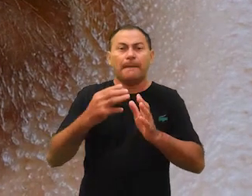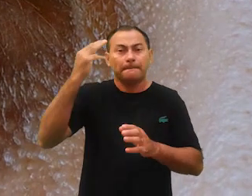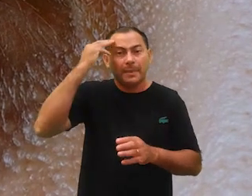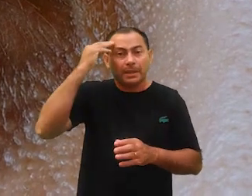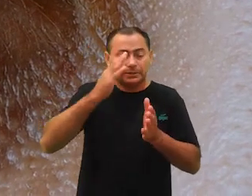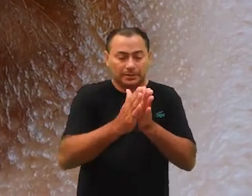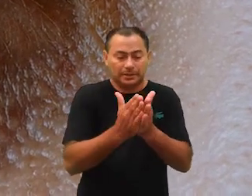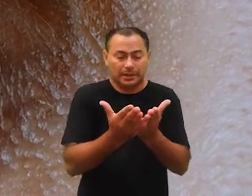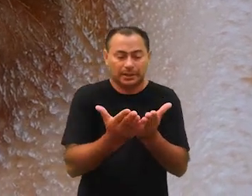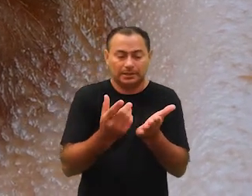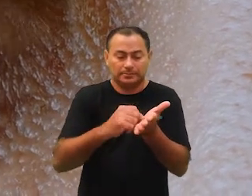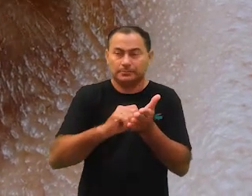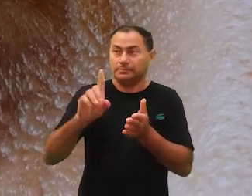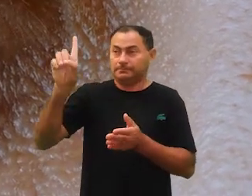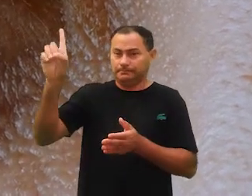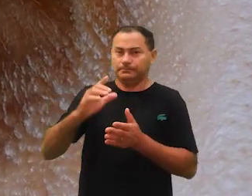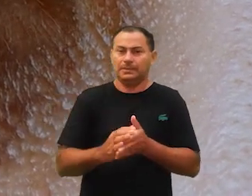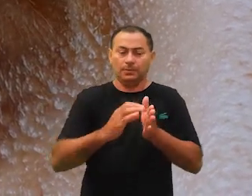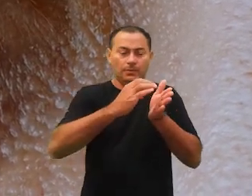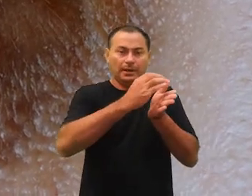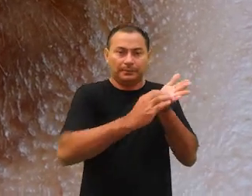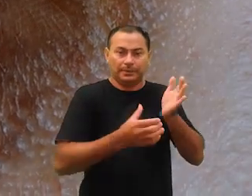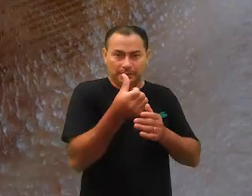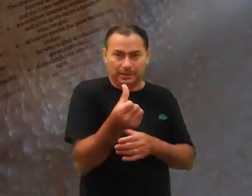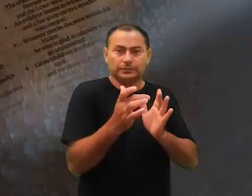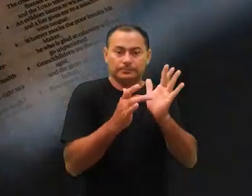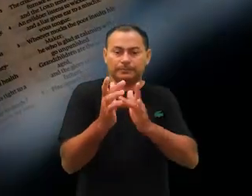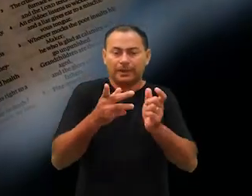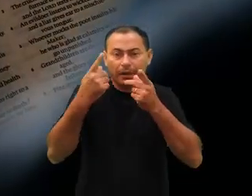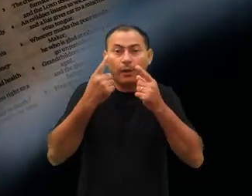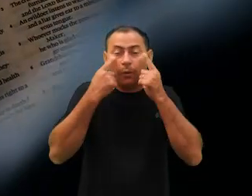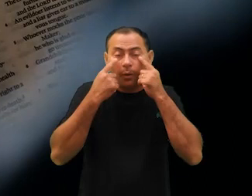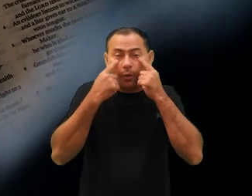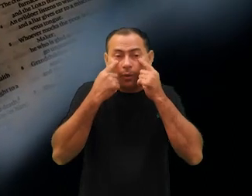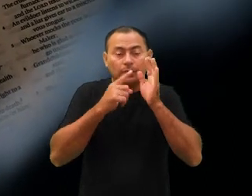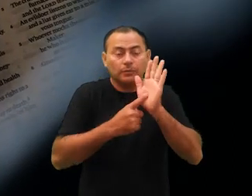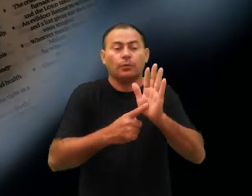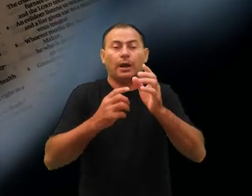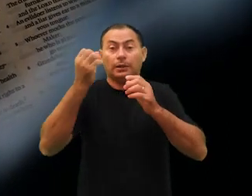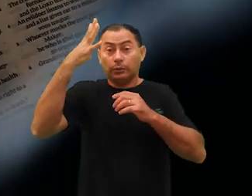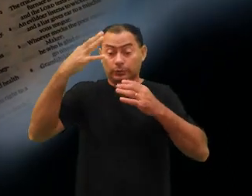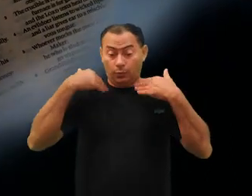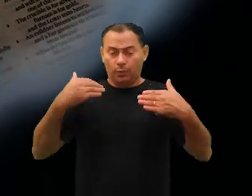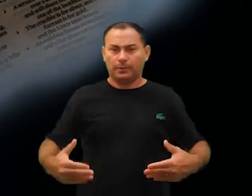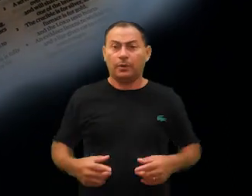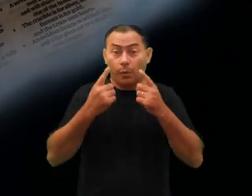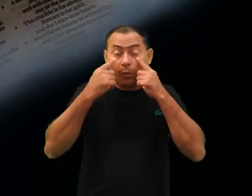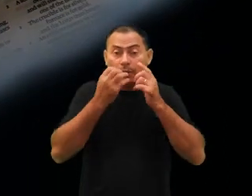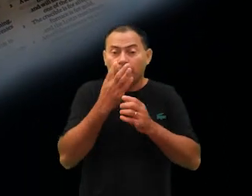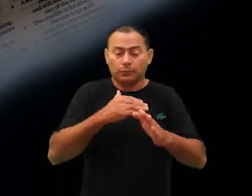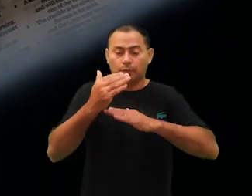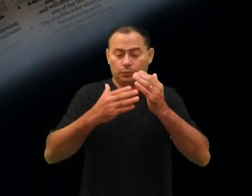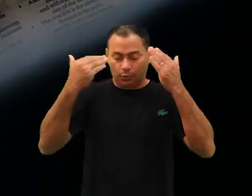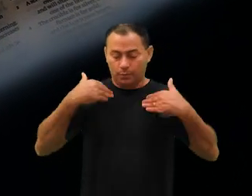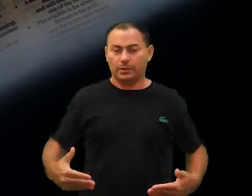representa a mente nas Escrituras. Um pouco mais adiante, no capítulo 6, Jesus afirma: os olhos são a candeia do corpo. Se os seus olhos forem